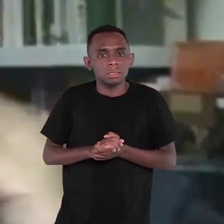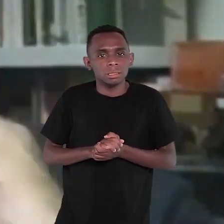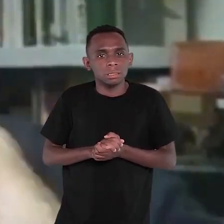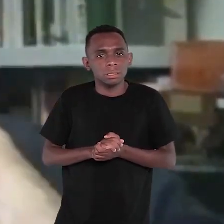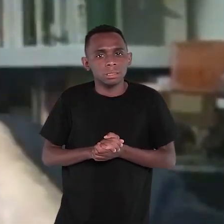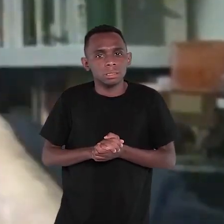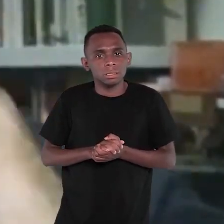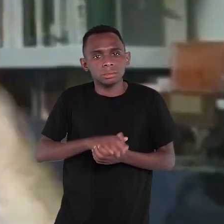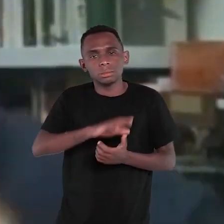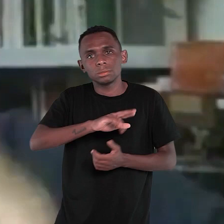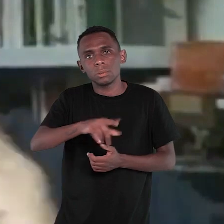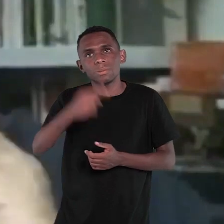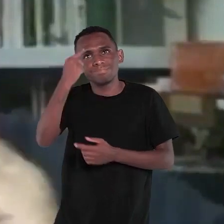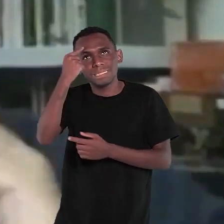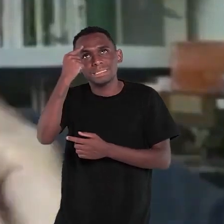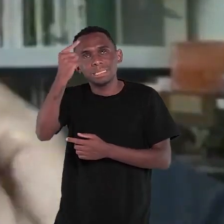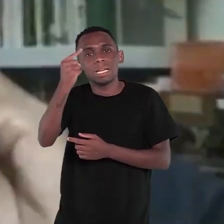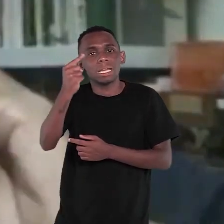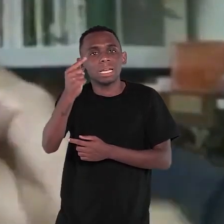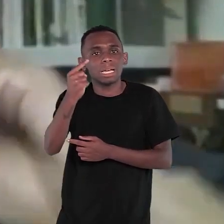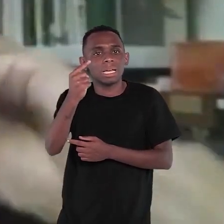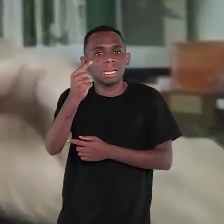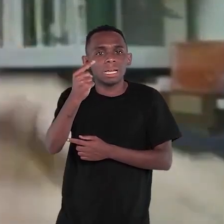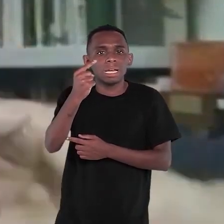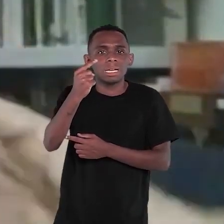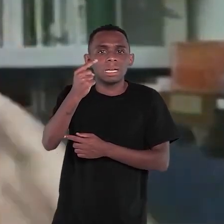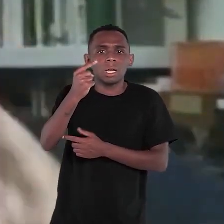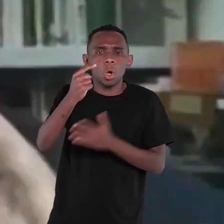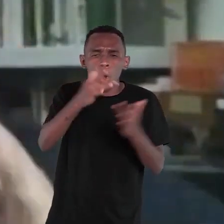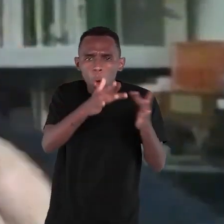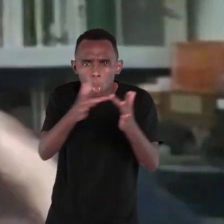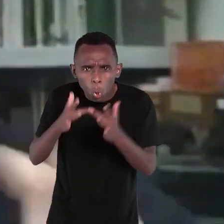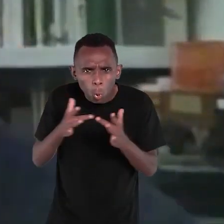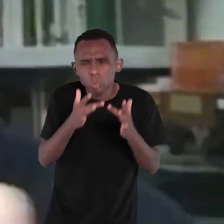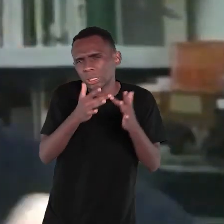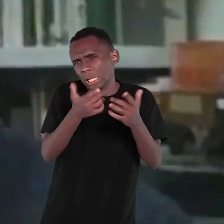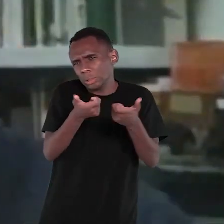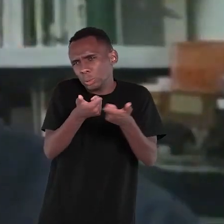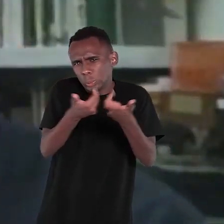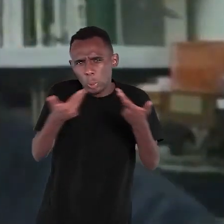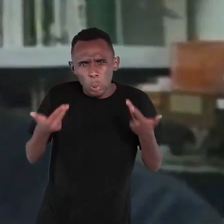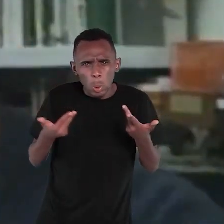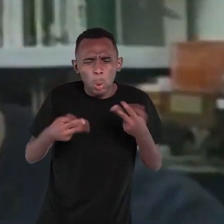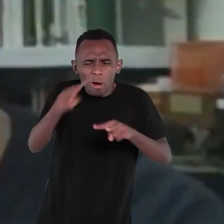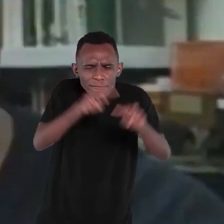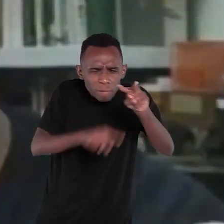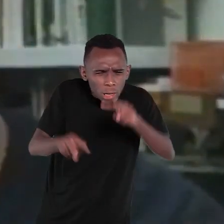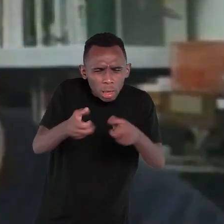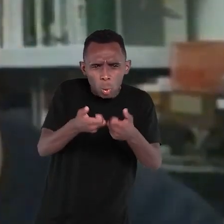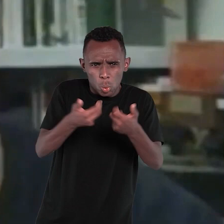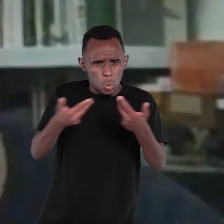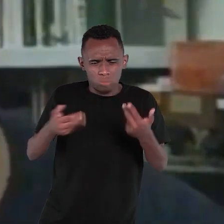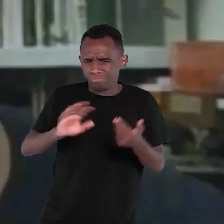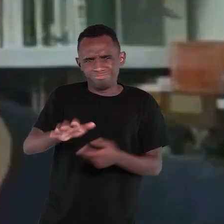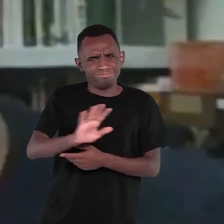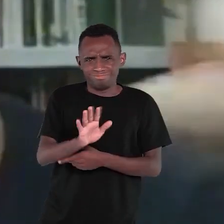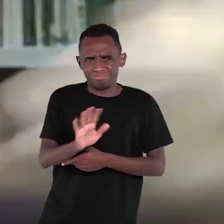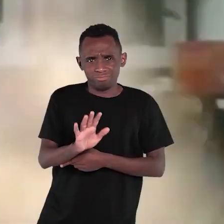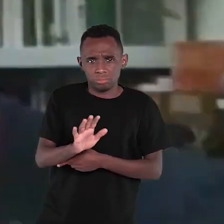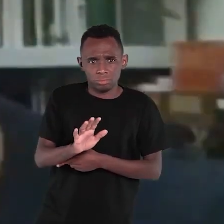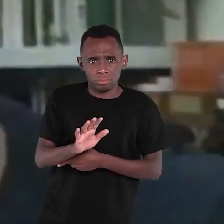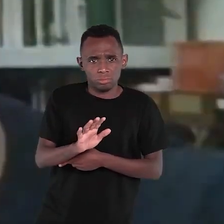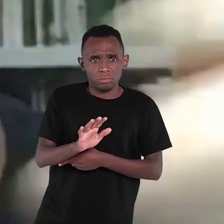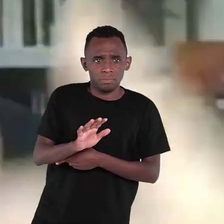quer dizer, não é a ideia de você entrar em contato com algo, examinar algo,